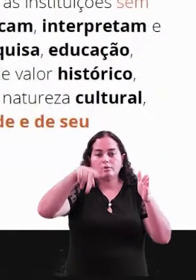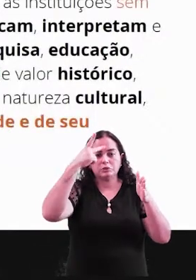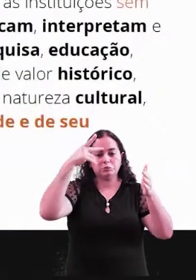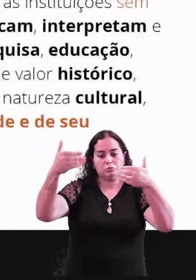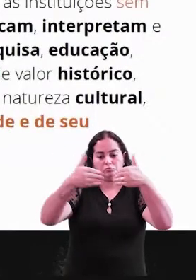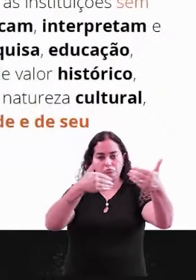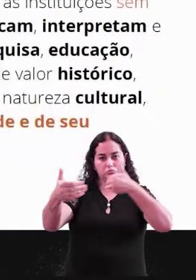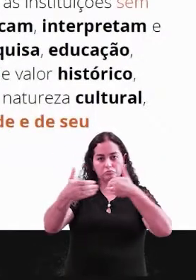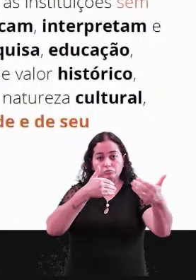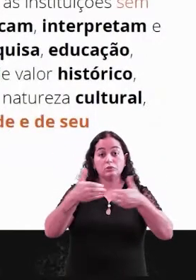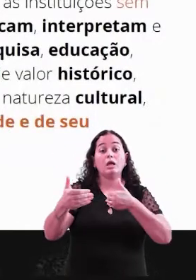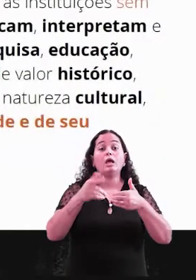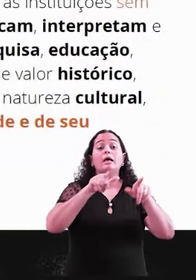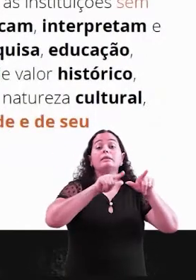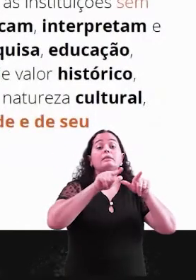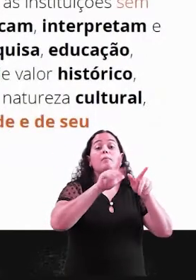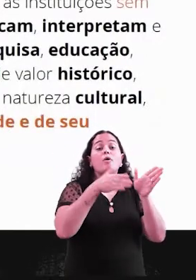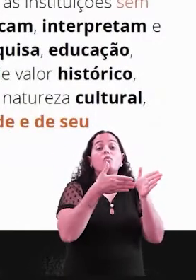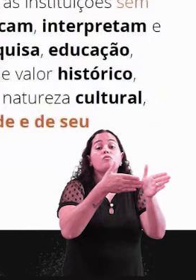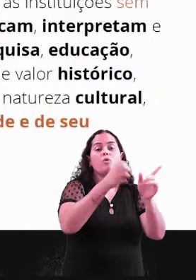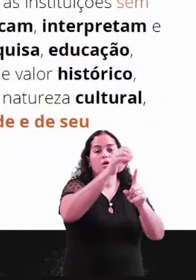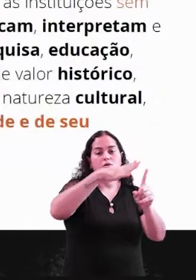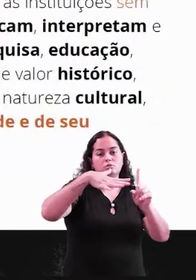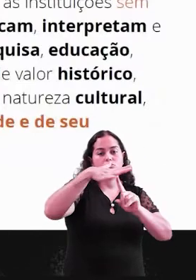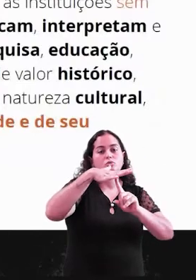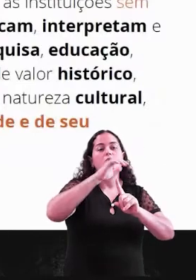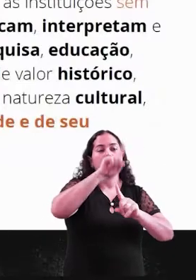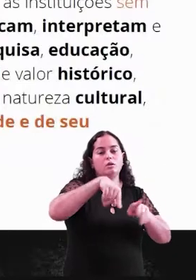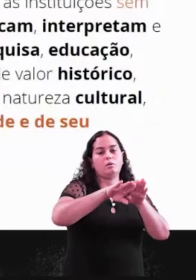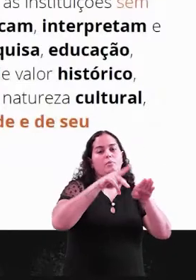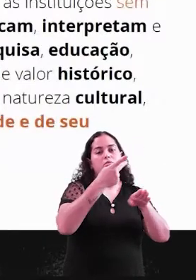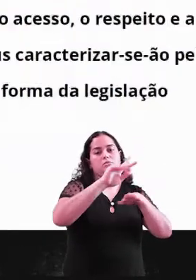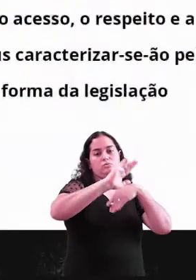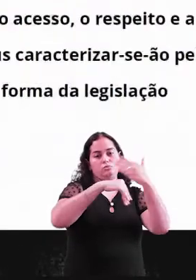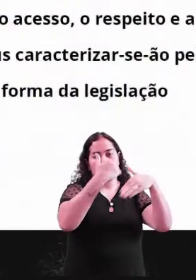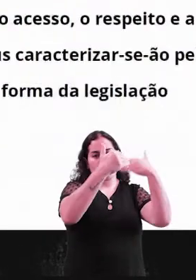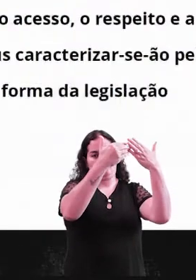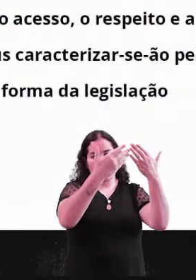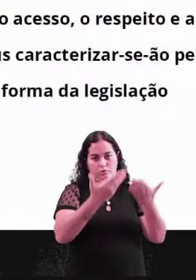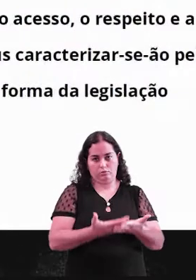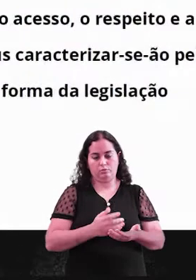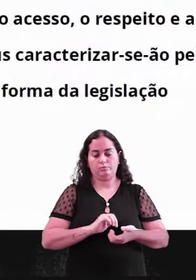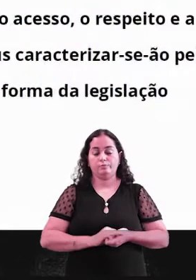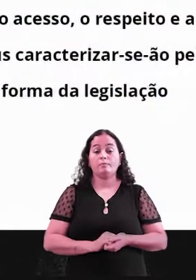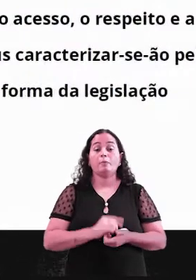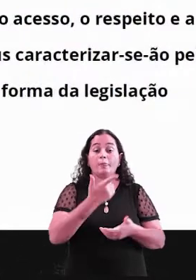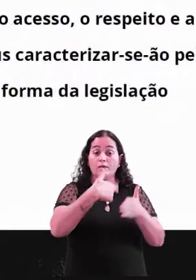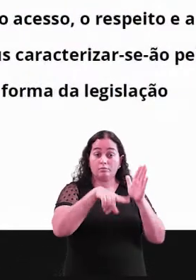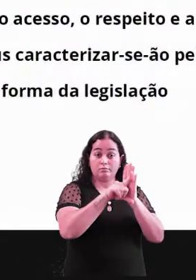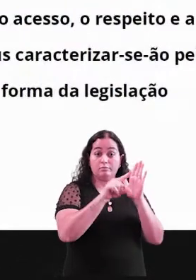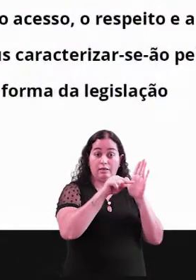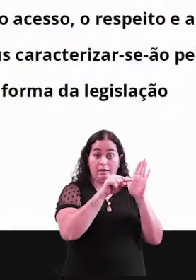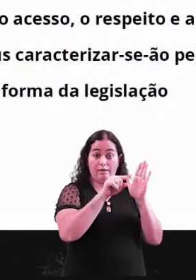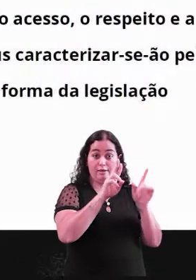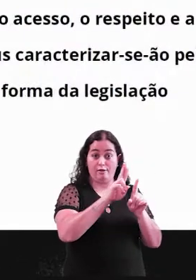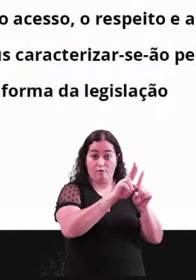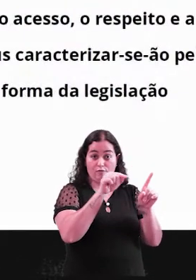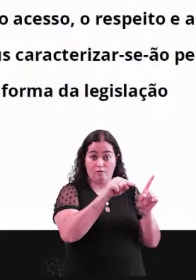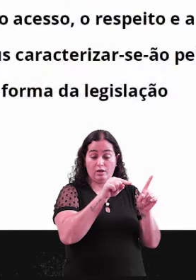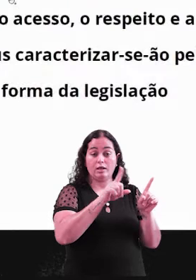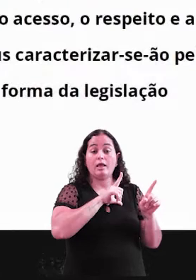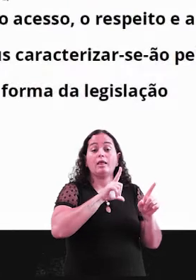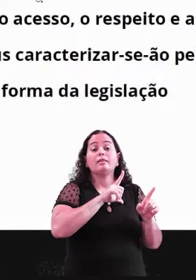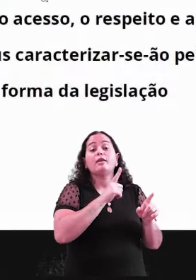serviço da sociedade e de seu desenvolvimento. Ainda tomando essa lei como referência, ela